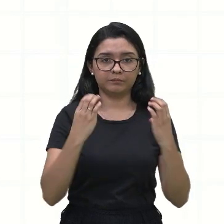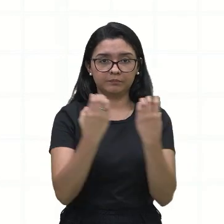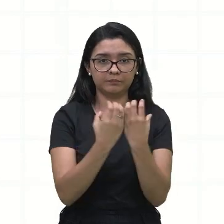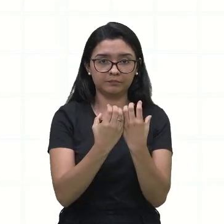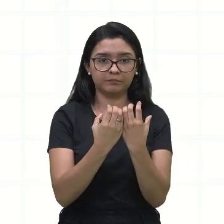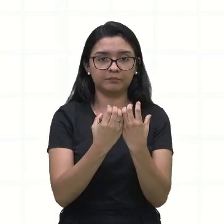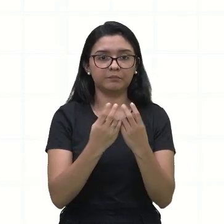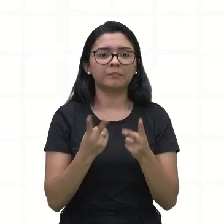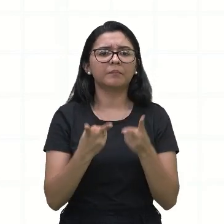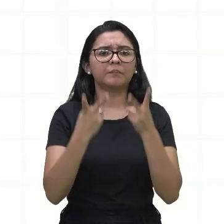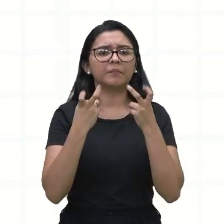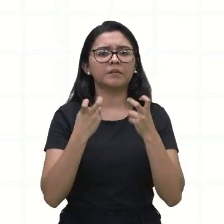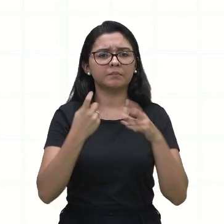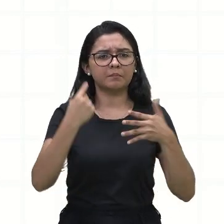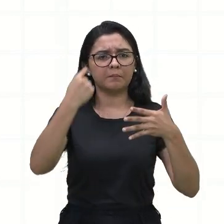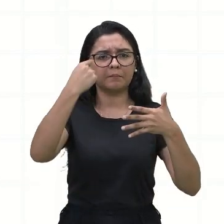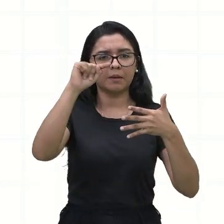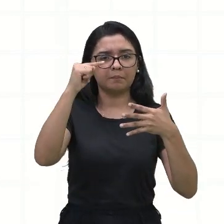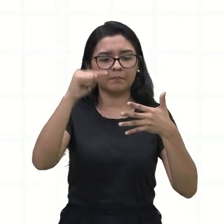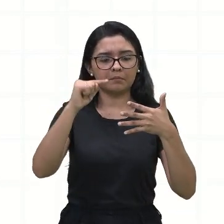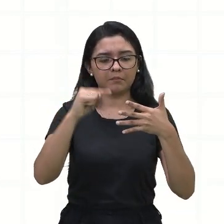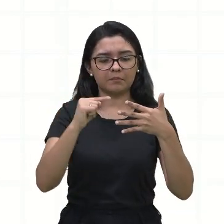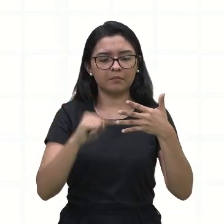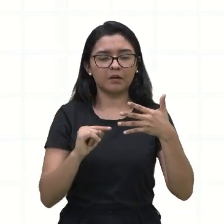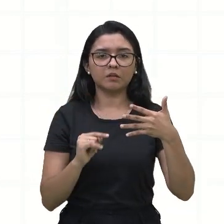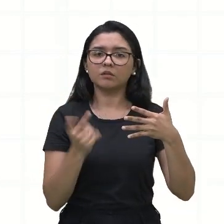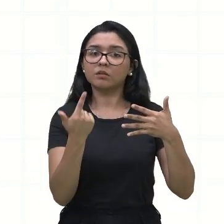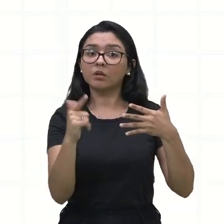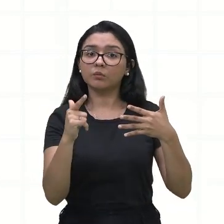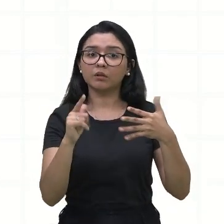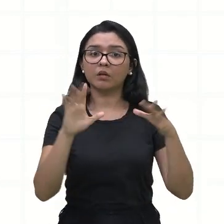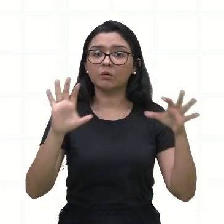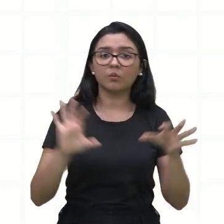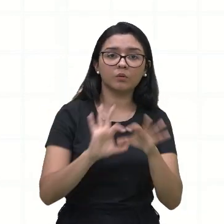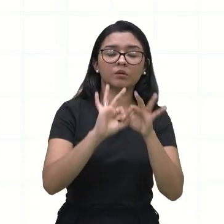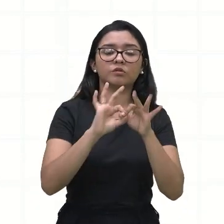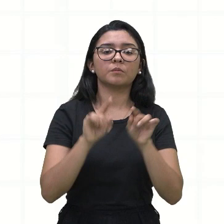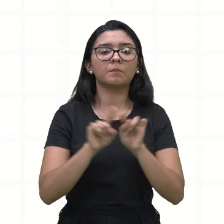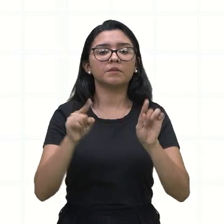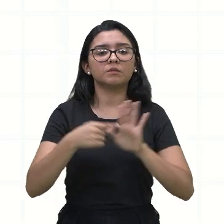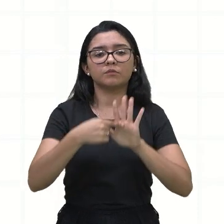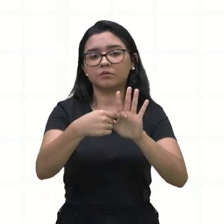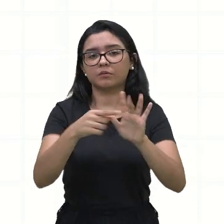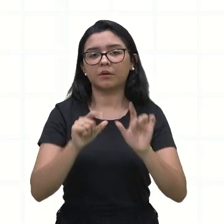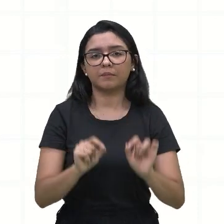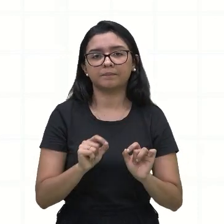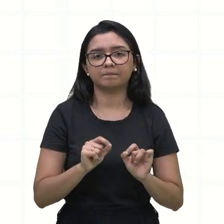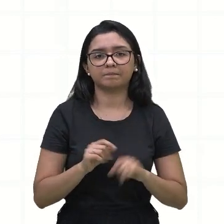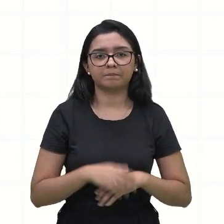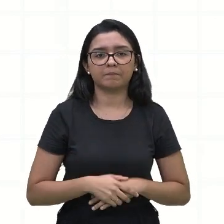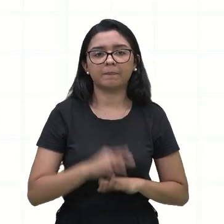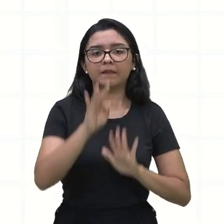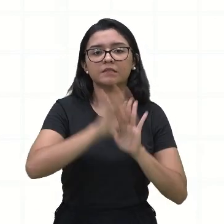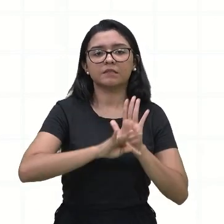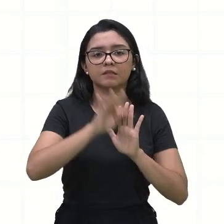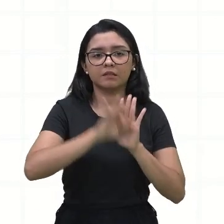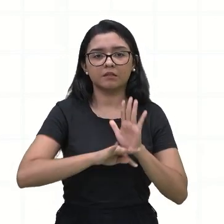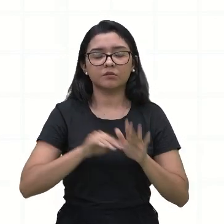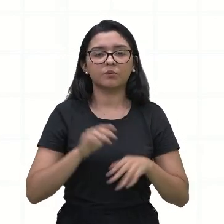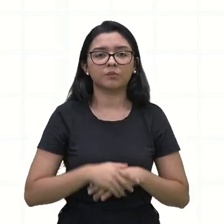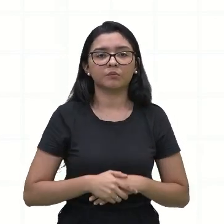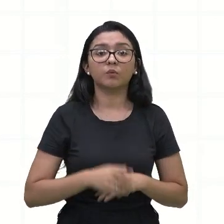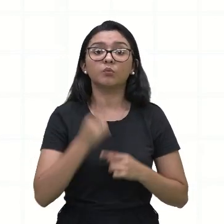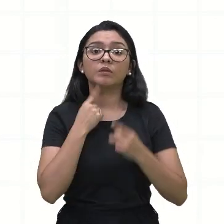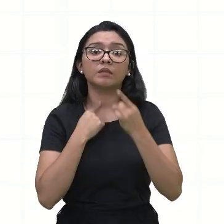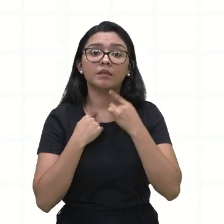como, apesar de não ter conectivo, esse poema ele indica a necessidade, o desejo